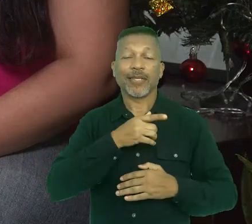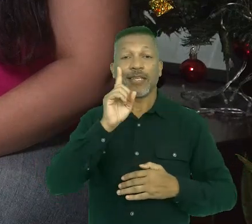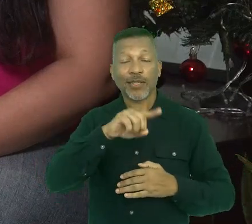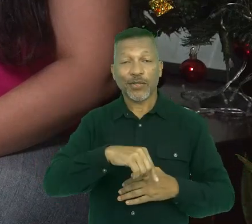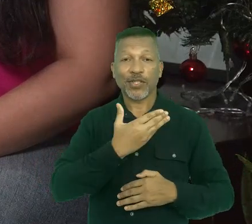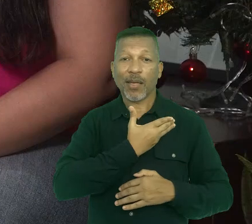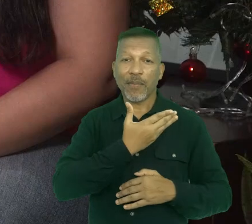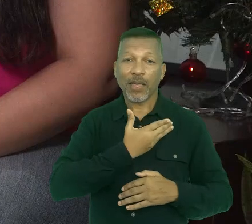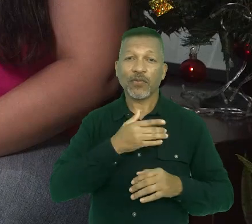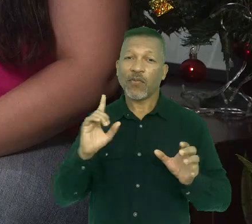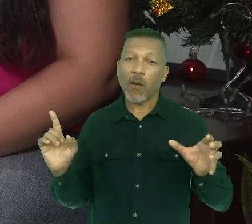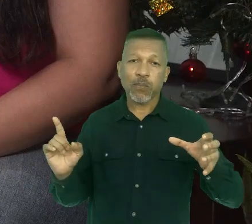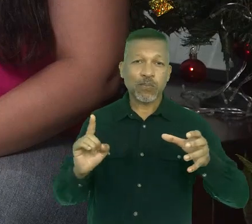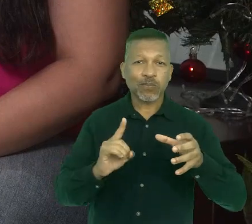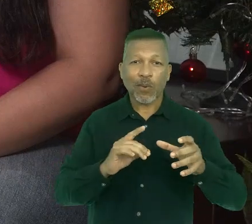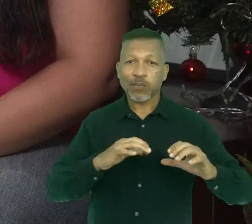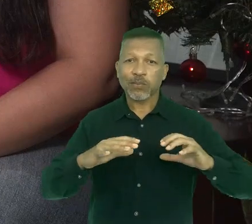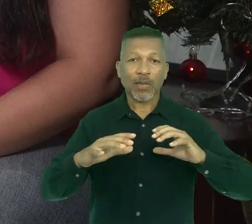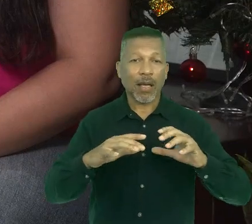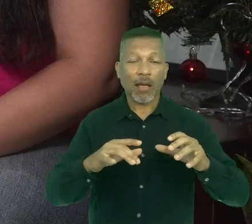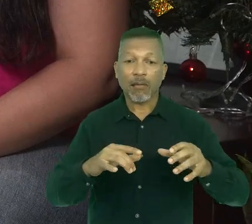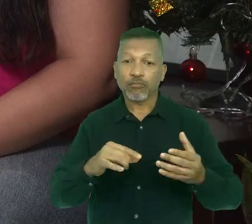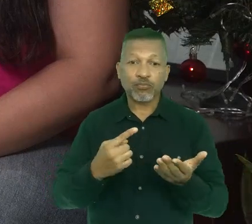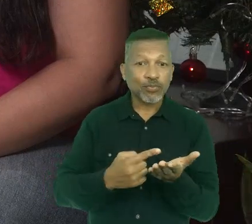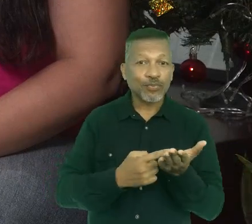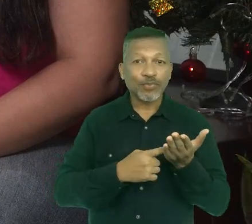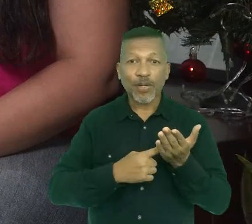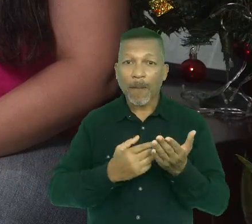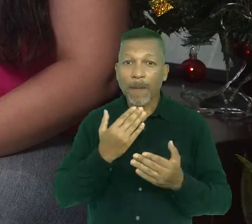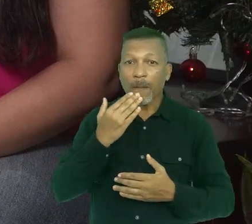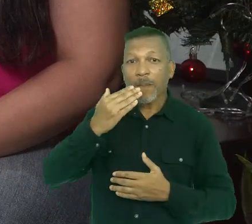E os amigos vão e se reúnem e pedem uma música